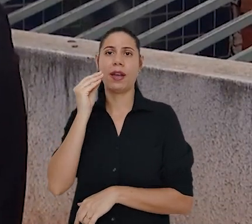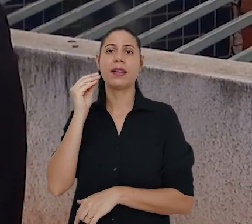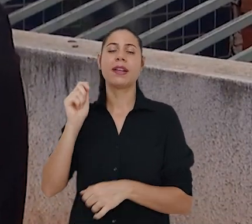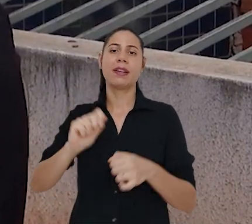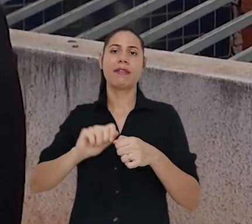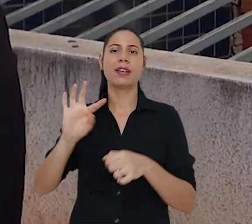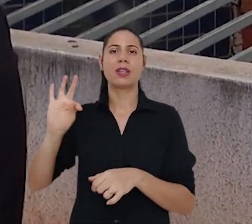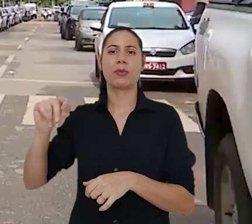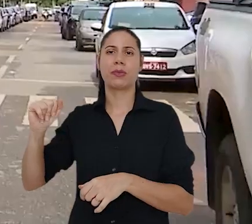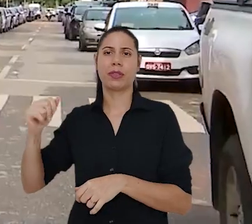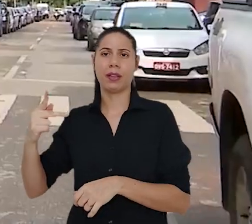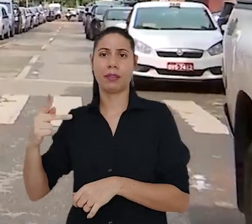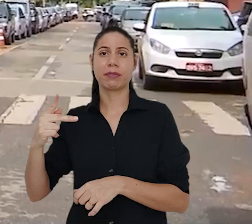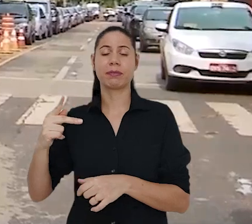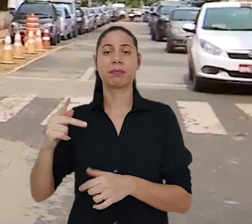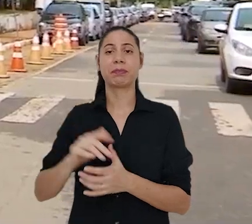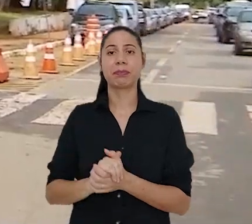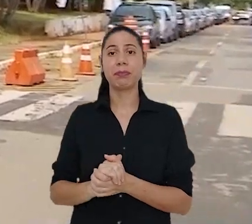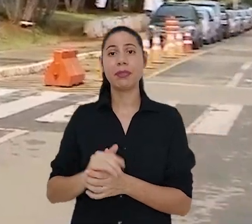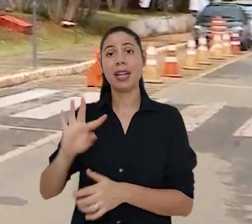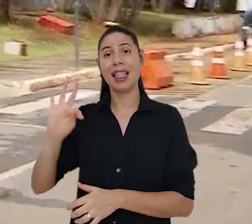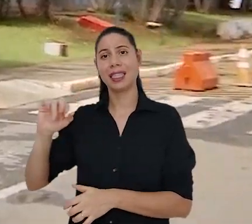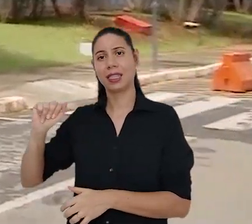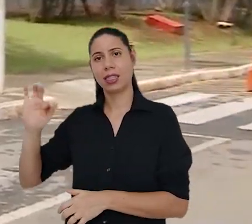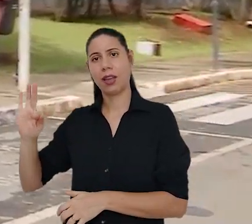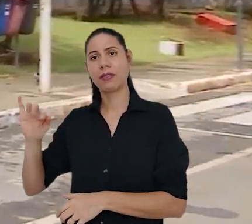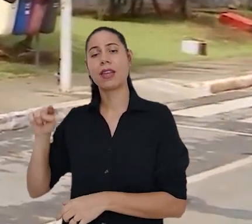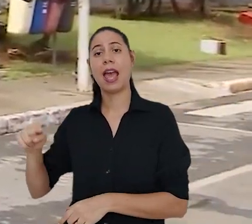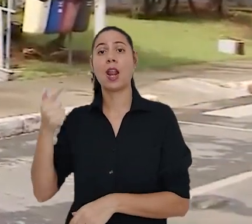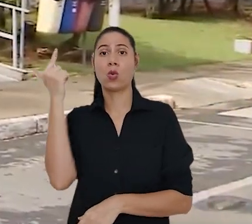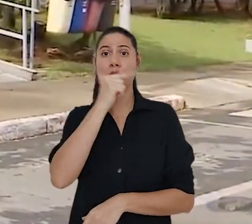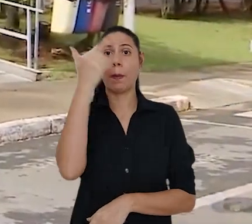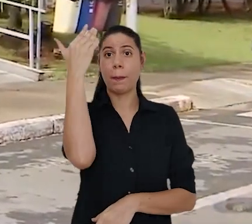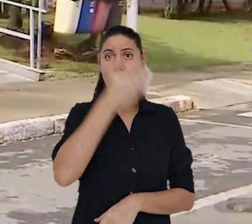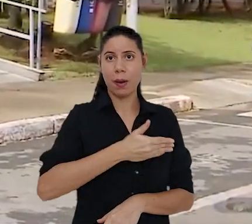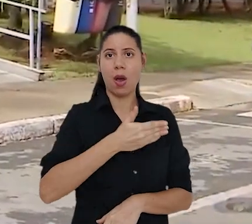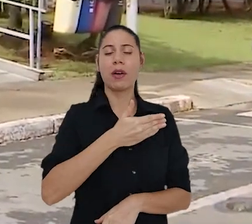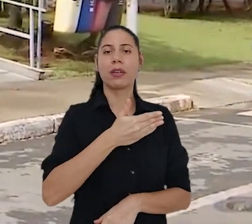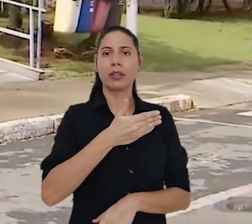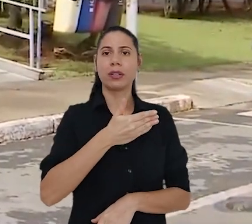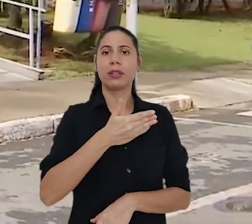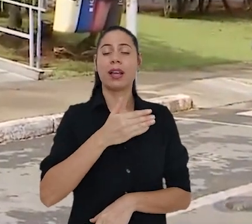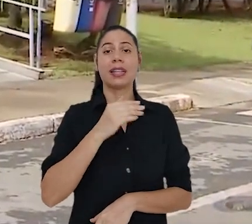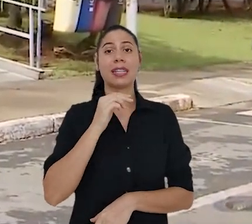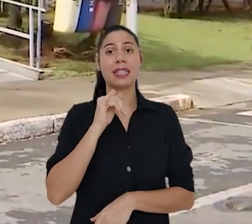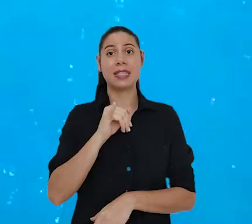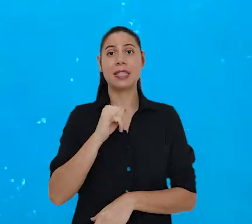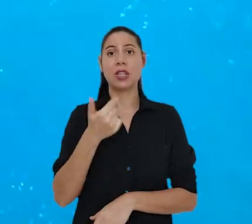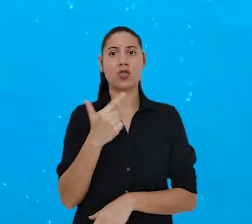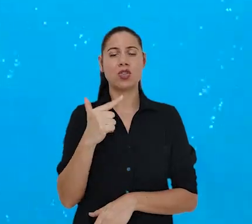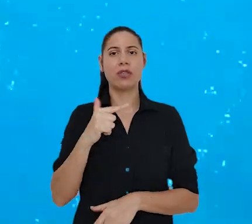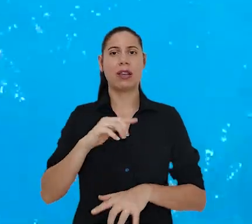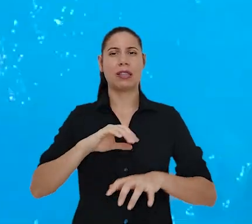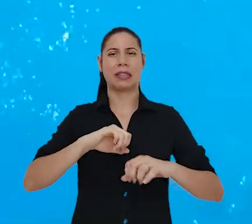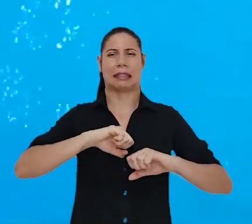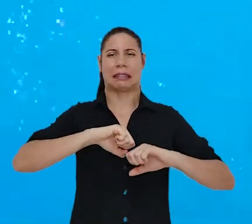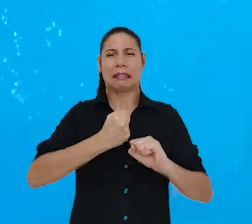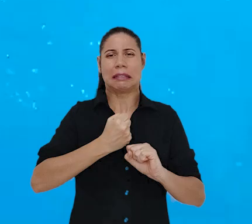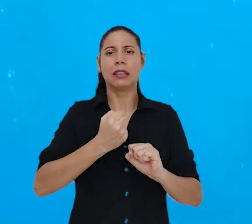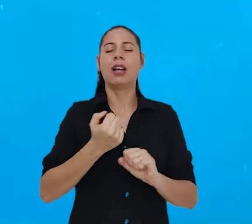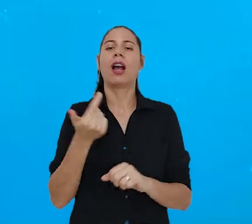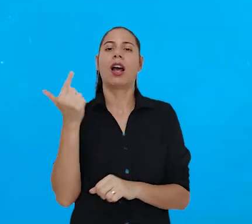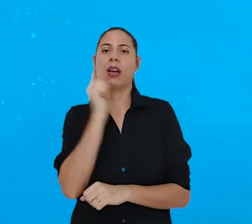de realização do TAF. A concorrente conseguiu demonstrar no Tribunal Regional Federal da Primeira Região que, se não